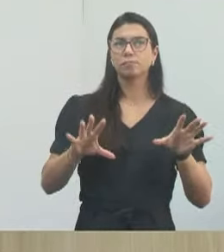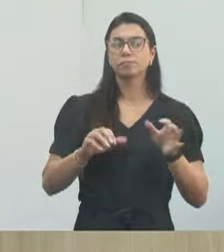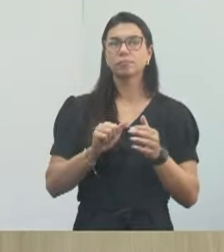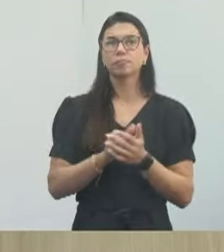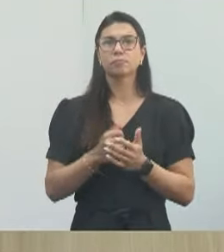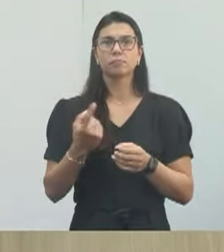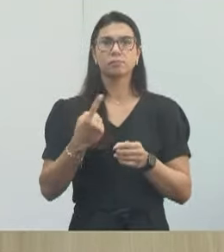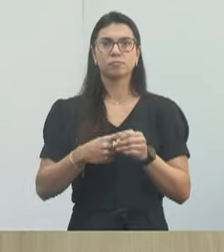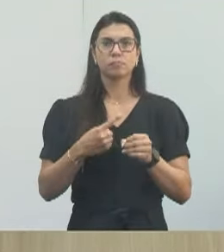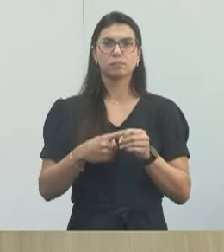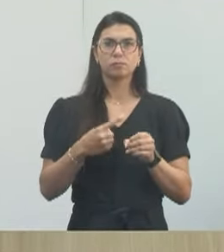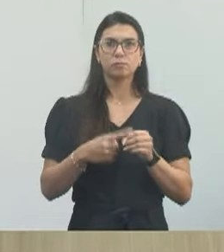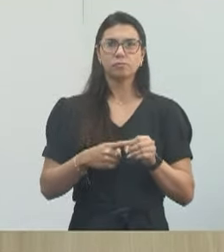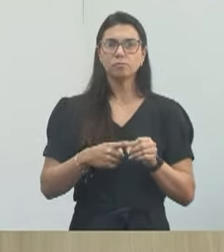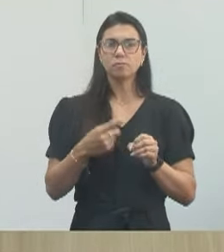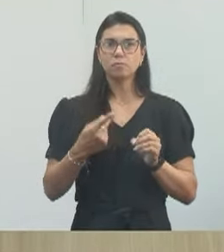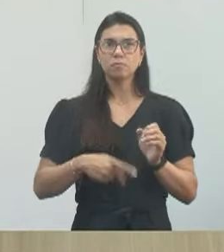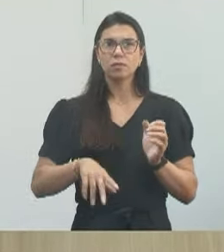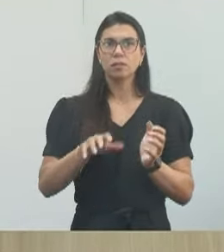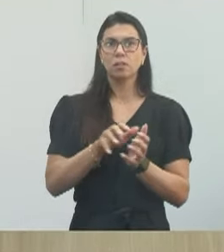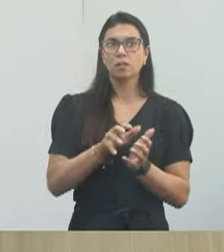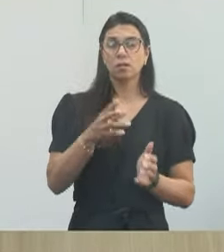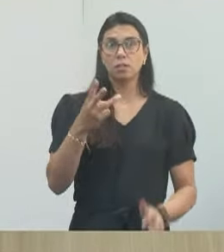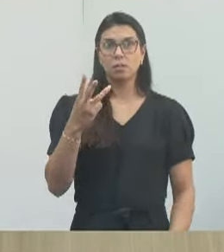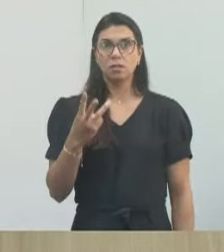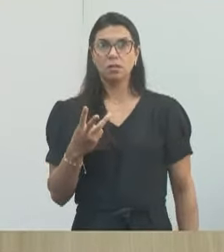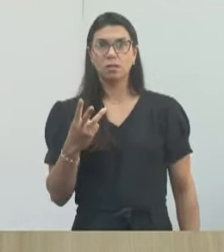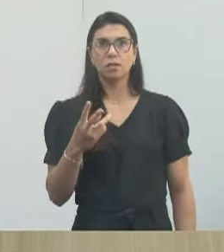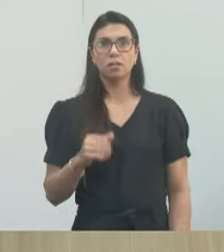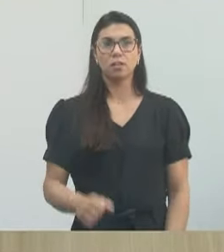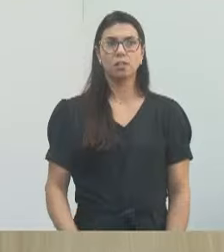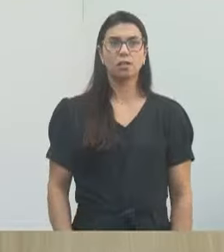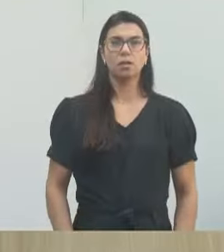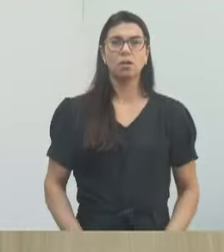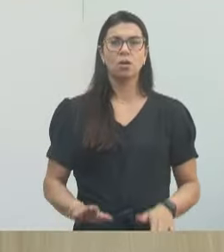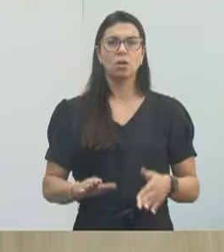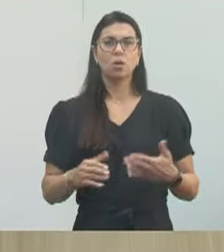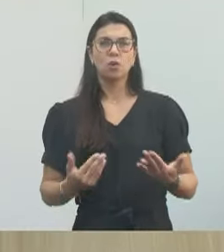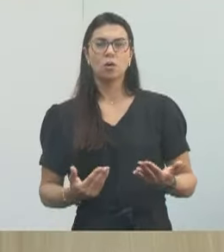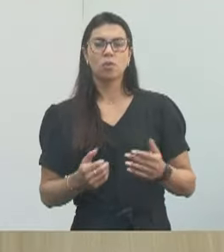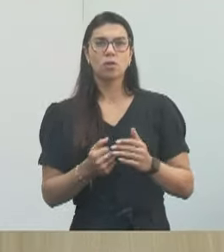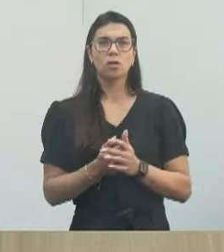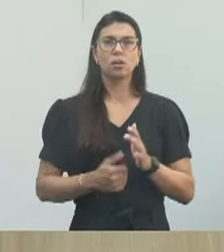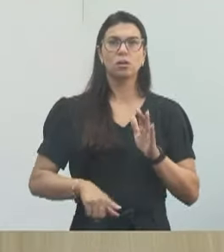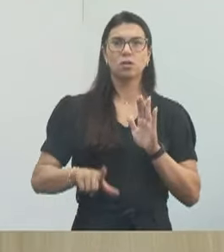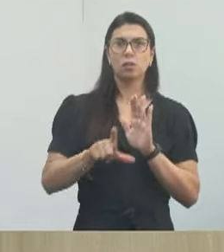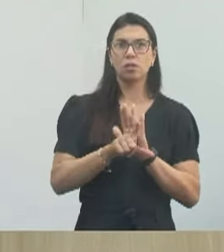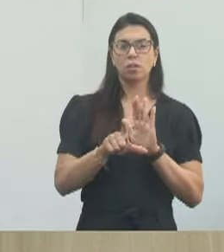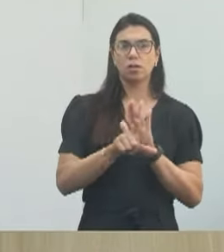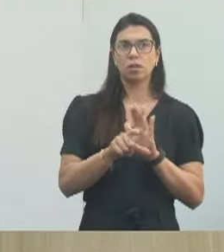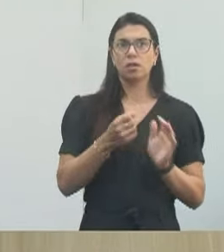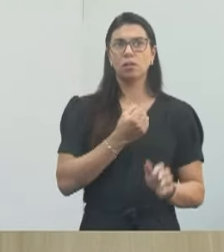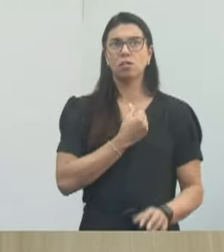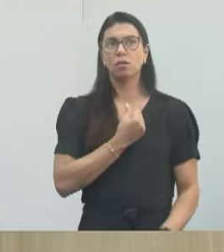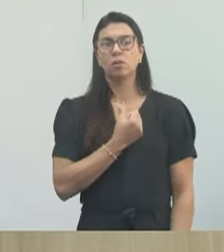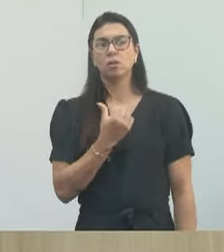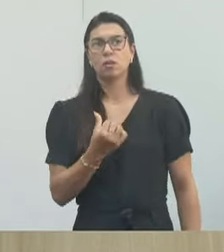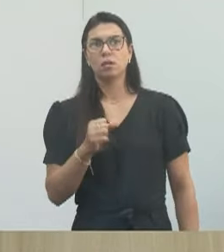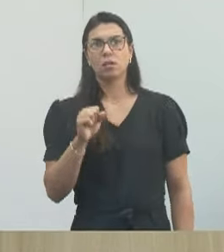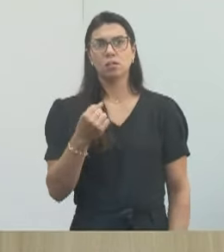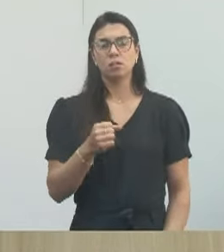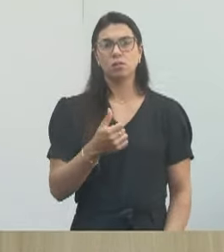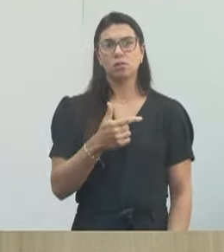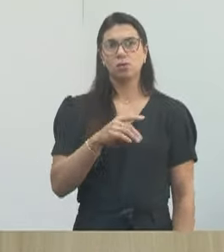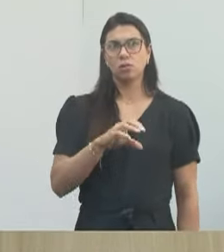Central três desde a implementação da lei complementar 68 de